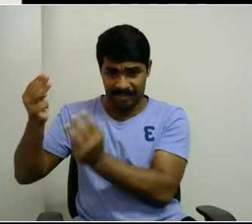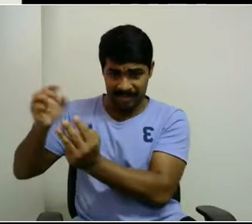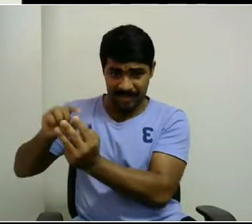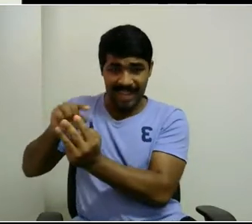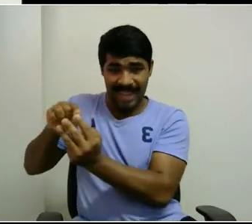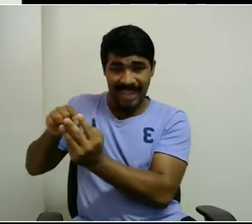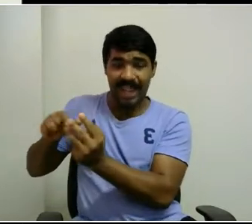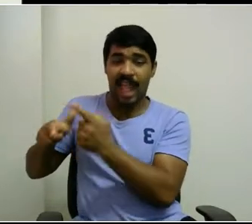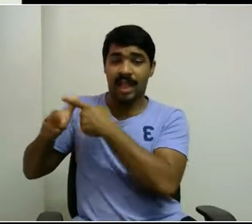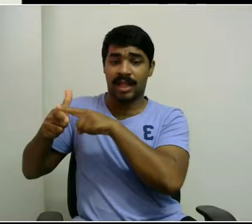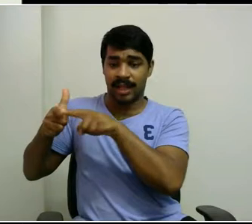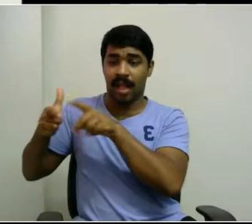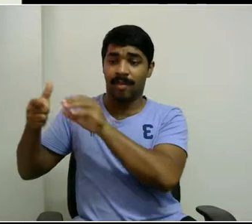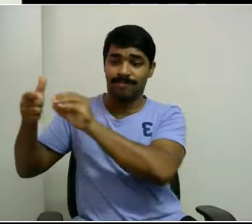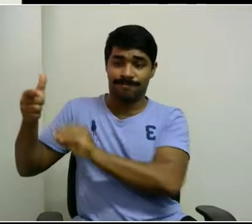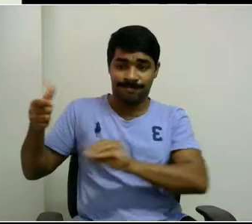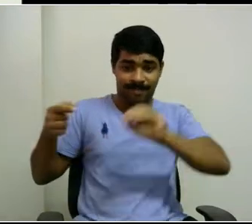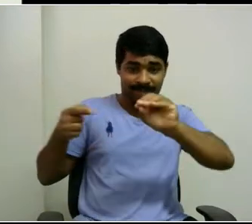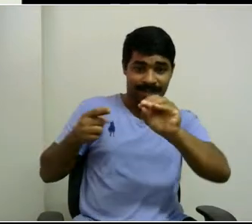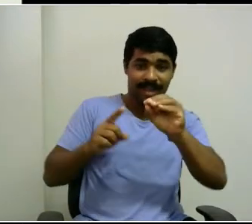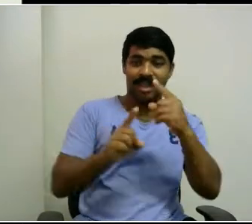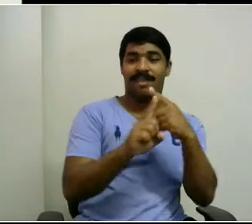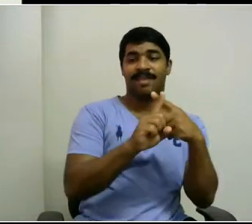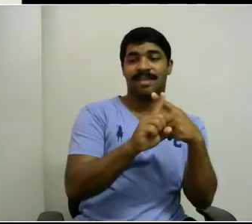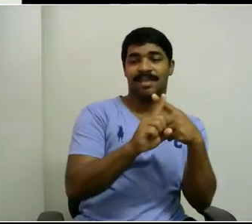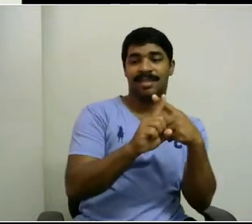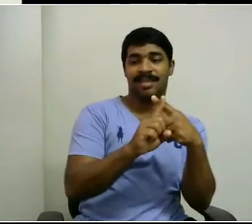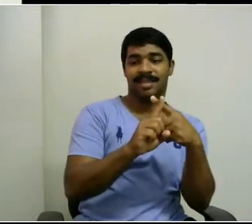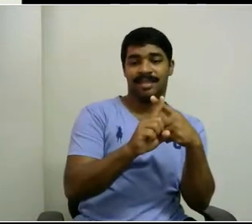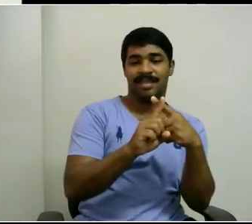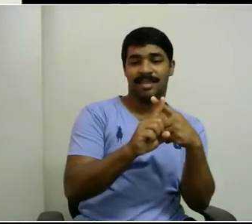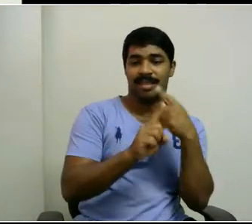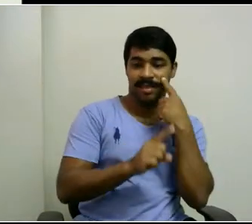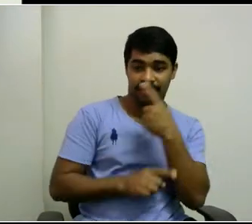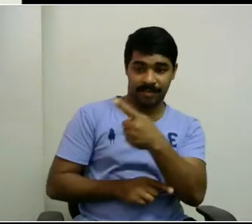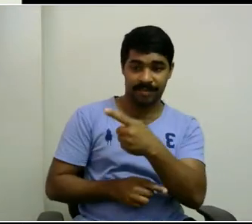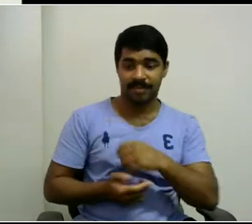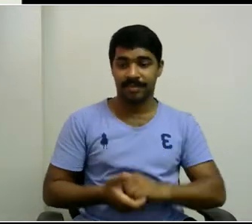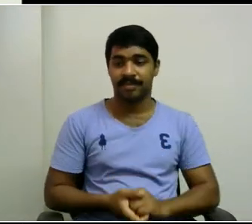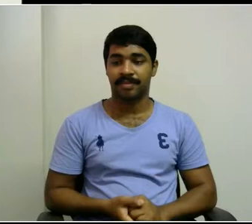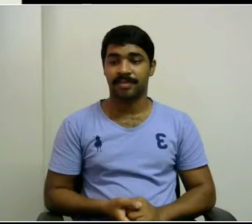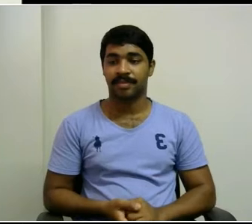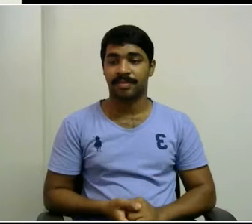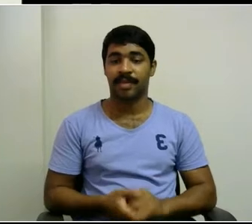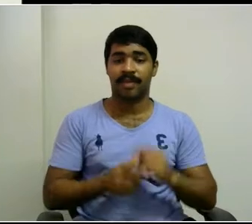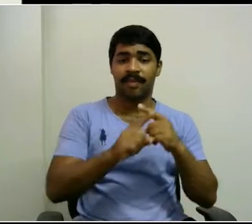x, ele é maior ou igual a menos 1 vezes 3 é menos 3. Tá? E